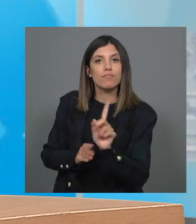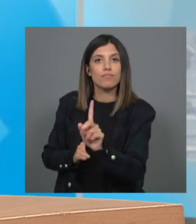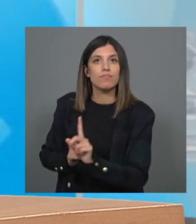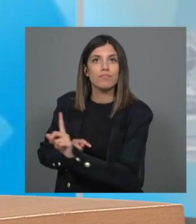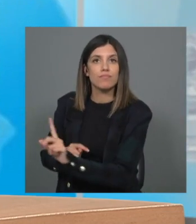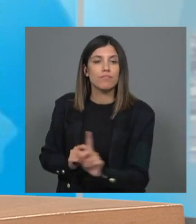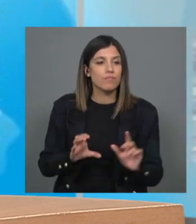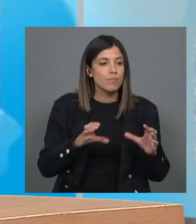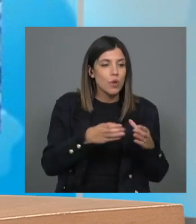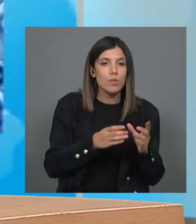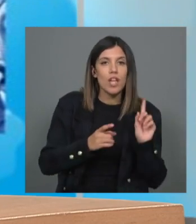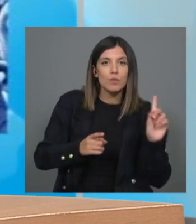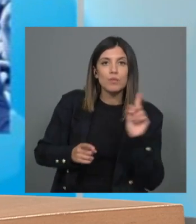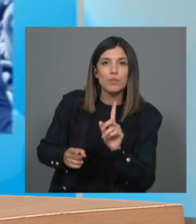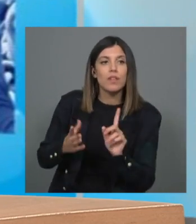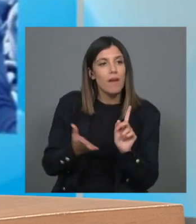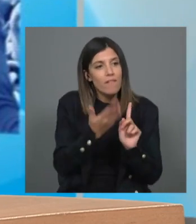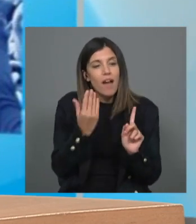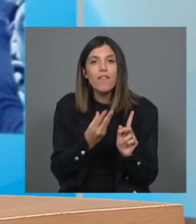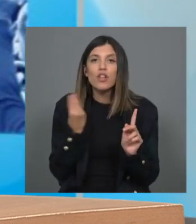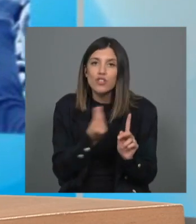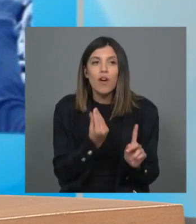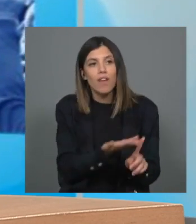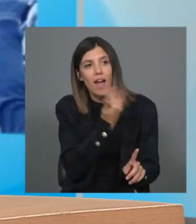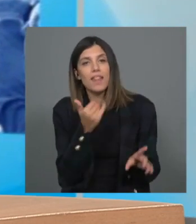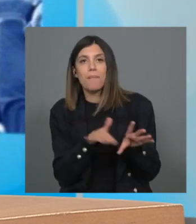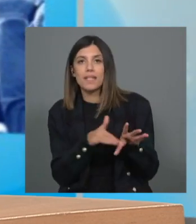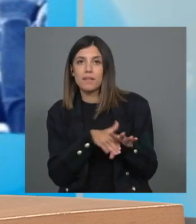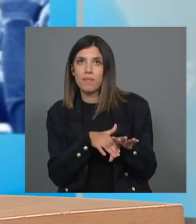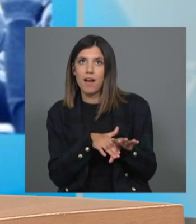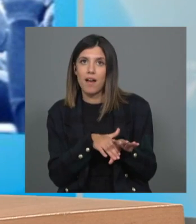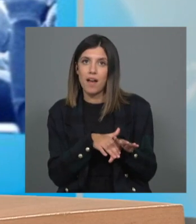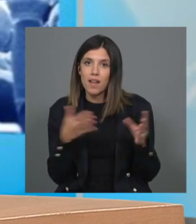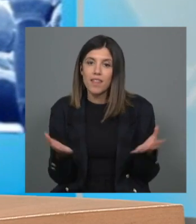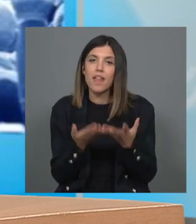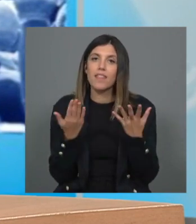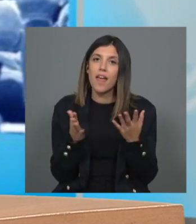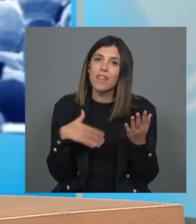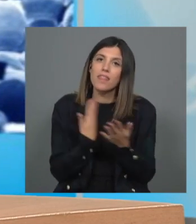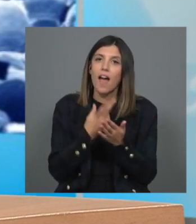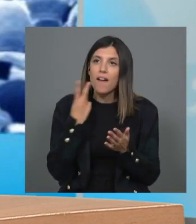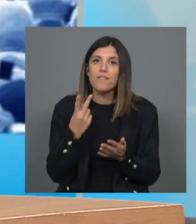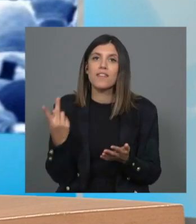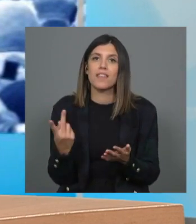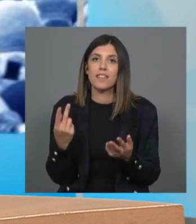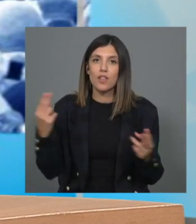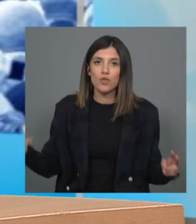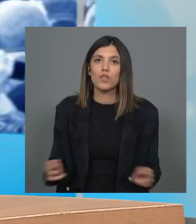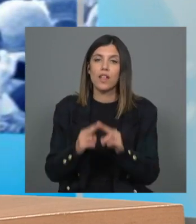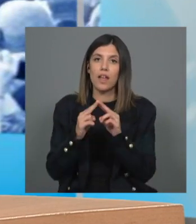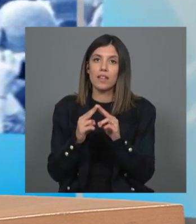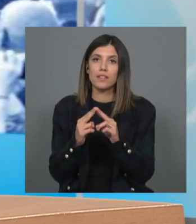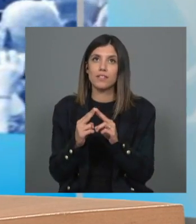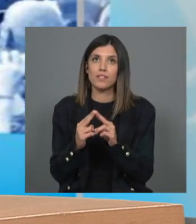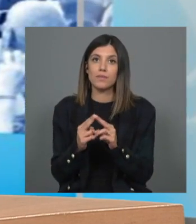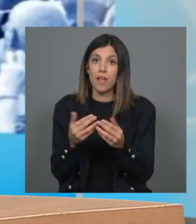desafiam os jovens e as comunidades locais a juntarem-se, a participarem, a dar também vida e a ser vida para as jornadas. E é